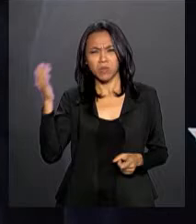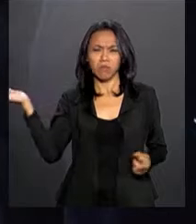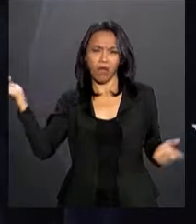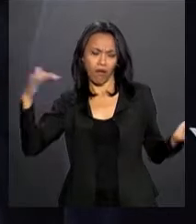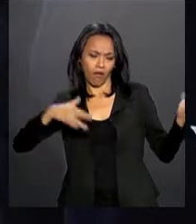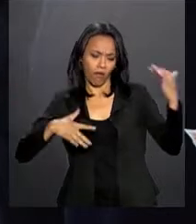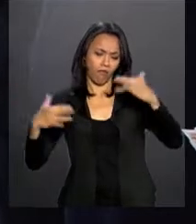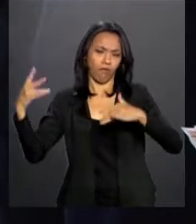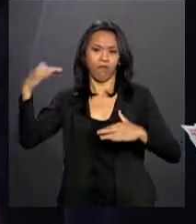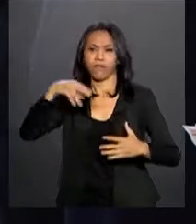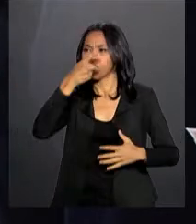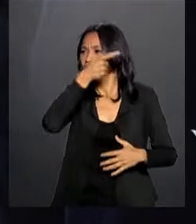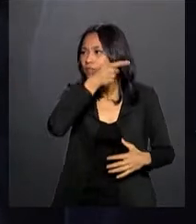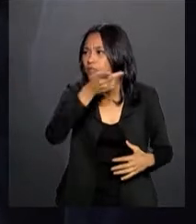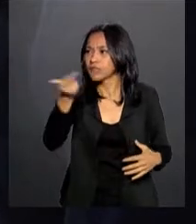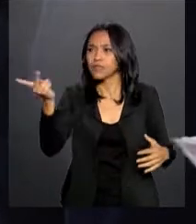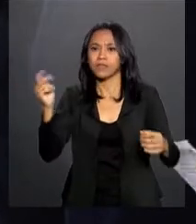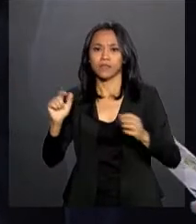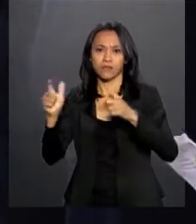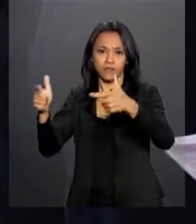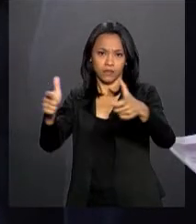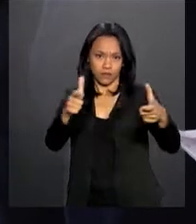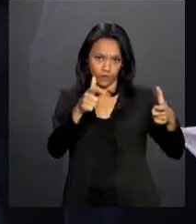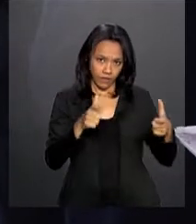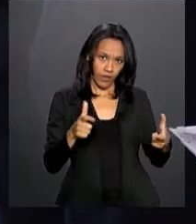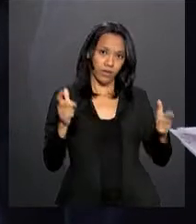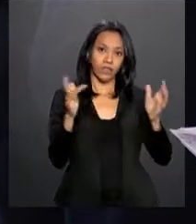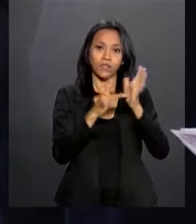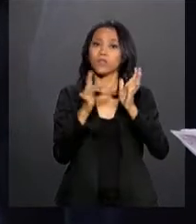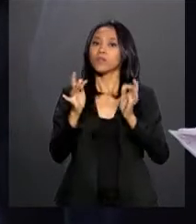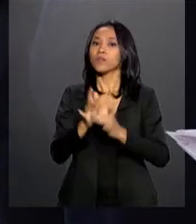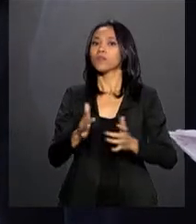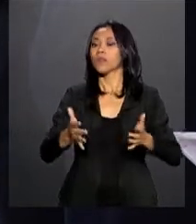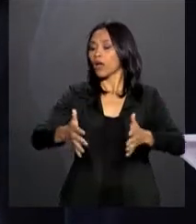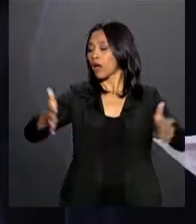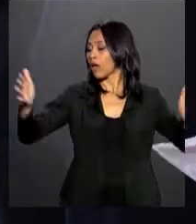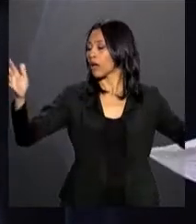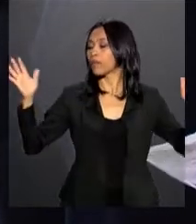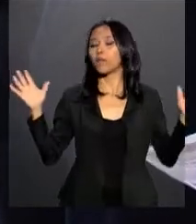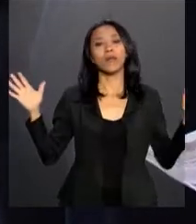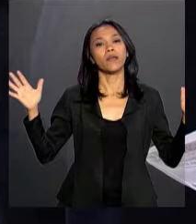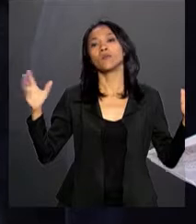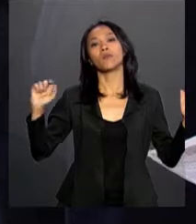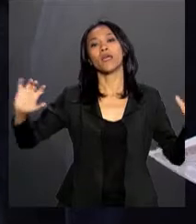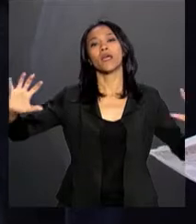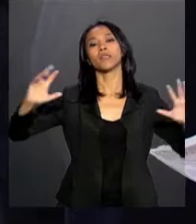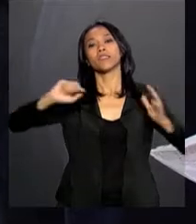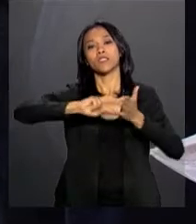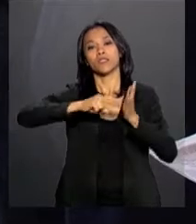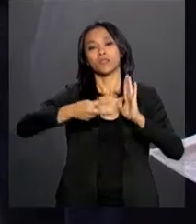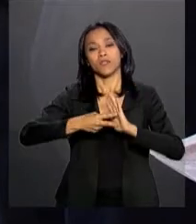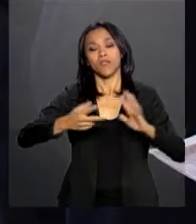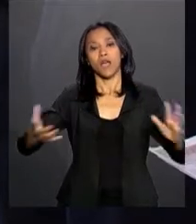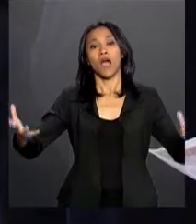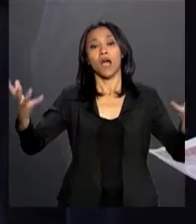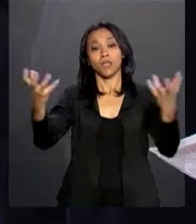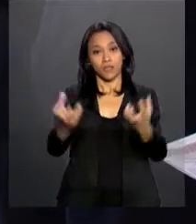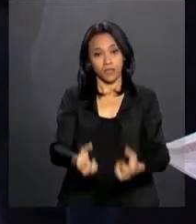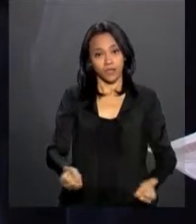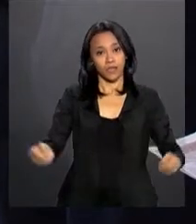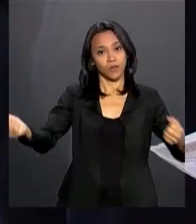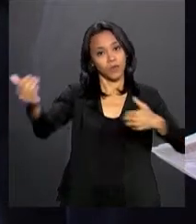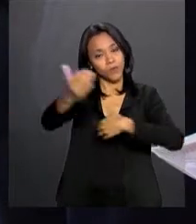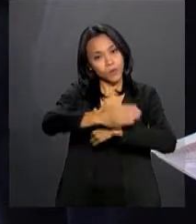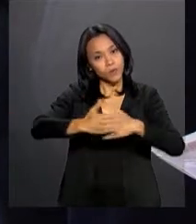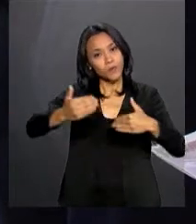local está de braços abertos embora usando acolhida de acolhimento e vou brasil dar